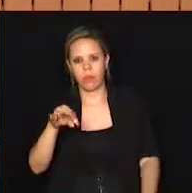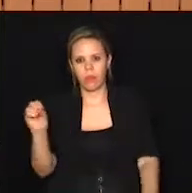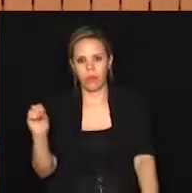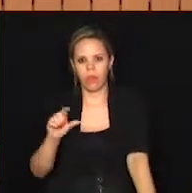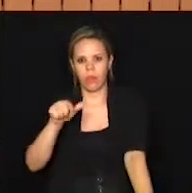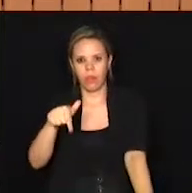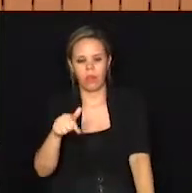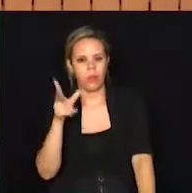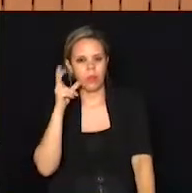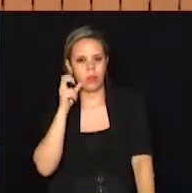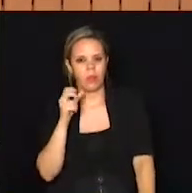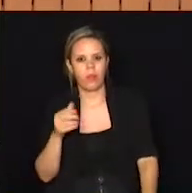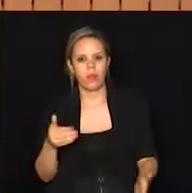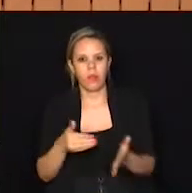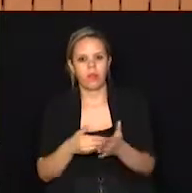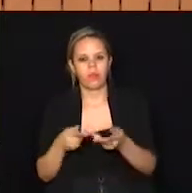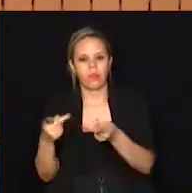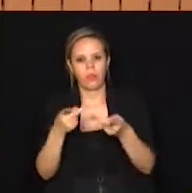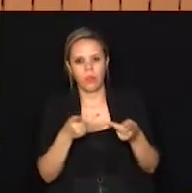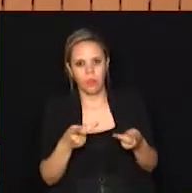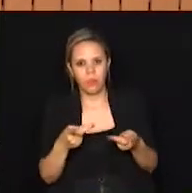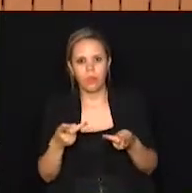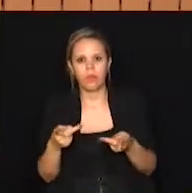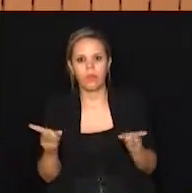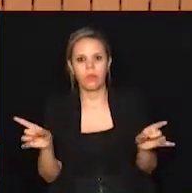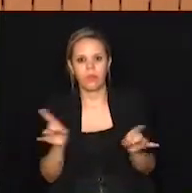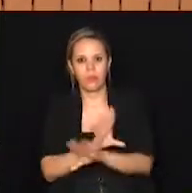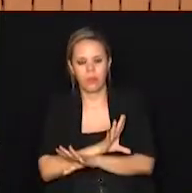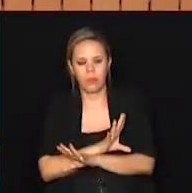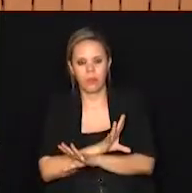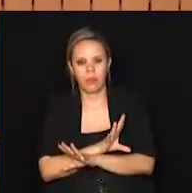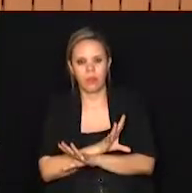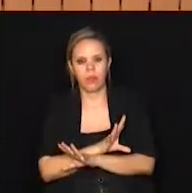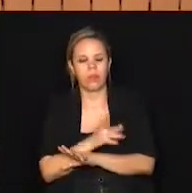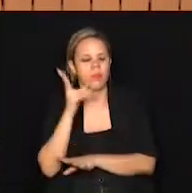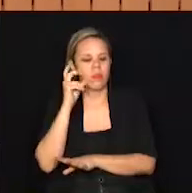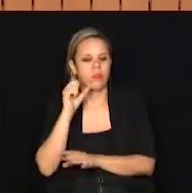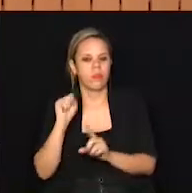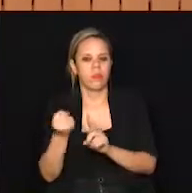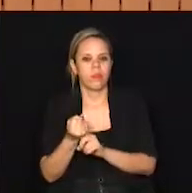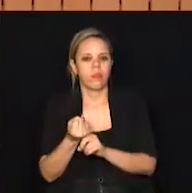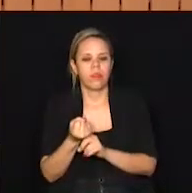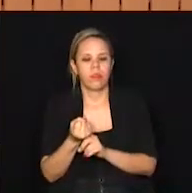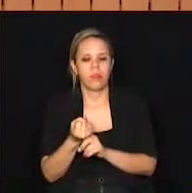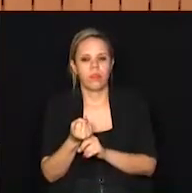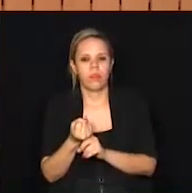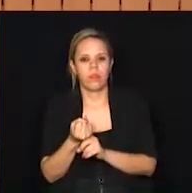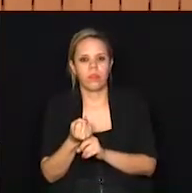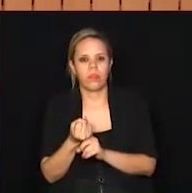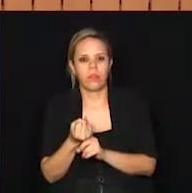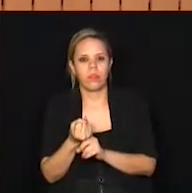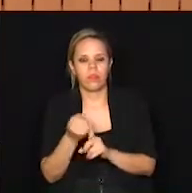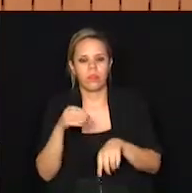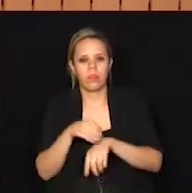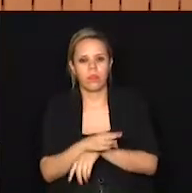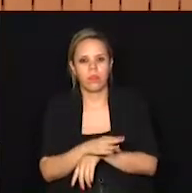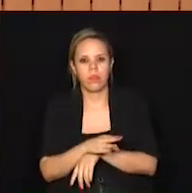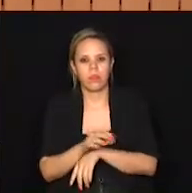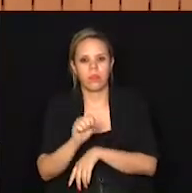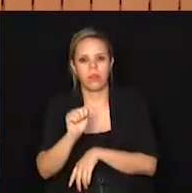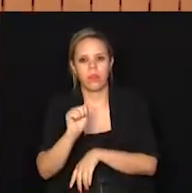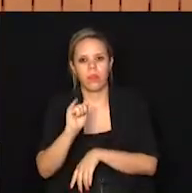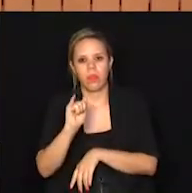obrigatório, os nossos espaços, e a questão de EPI, que eu acho que vai muito de encontro à preocupação que